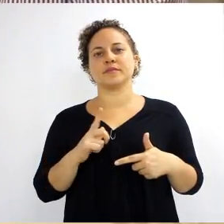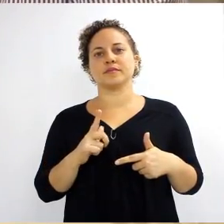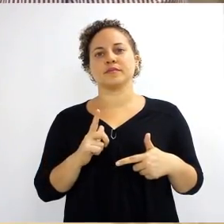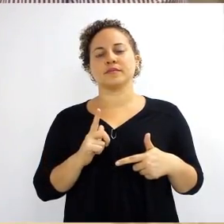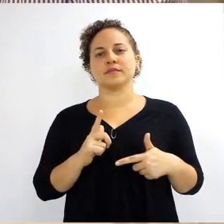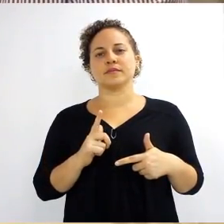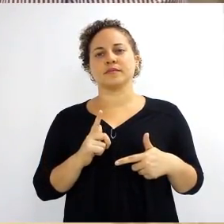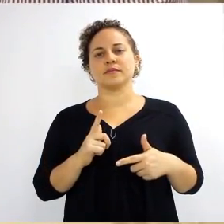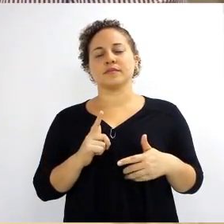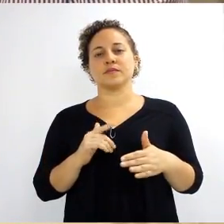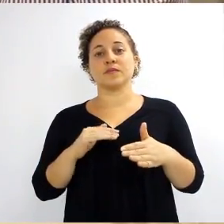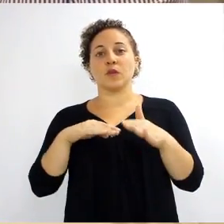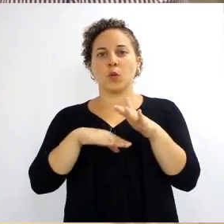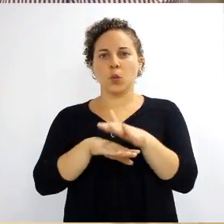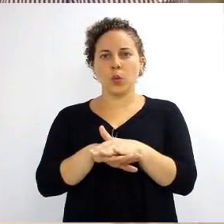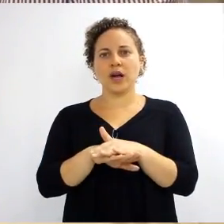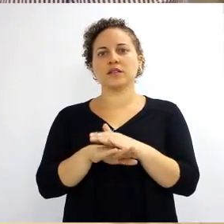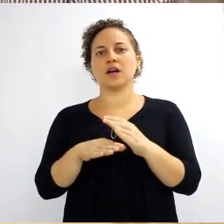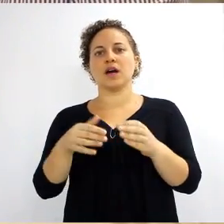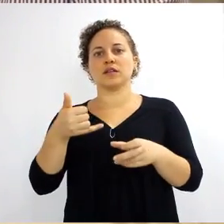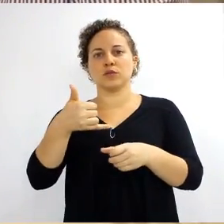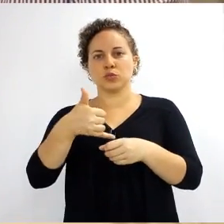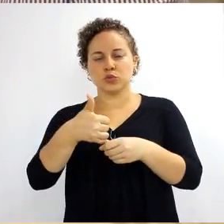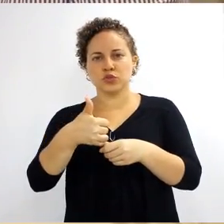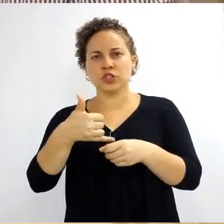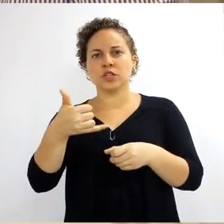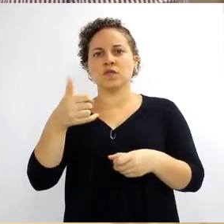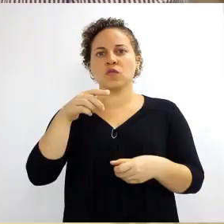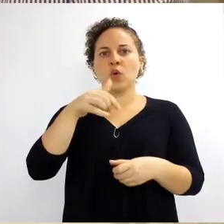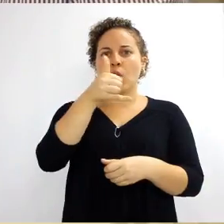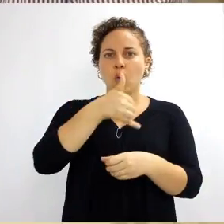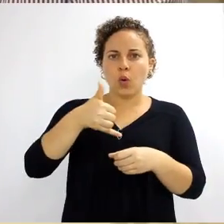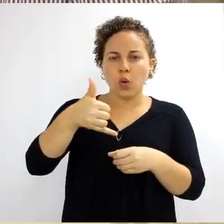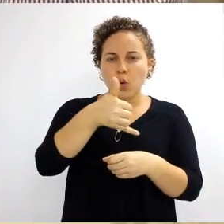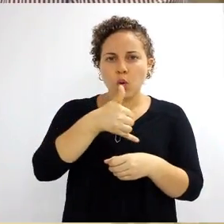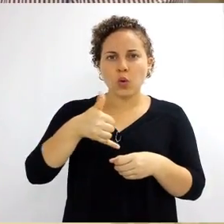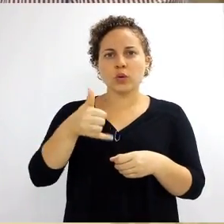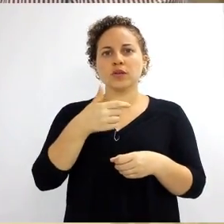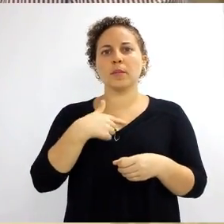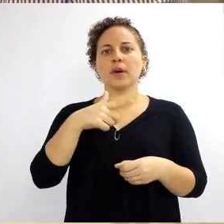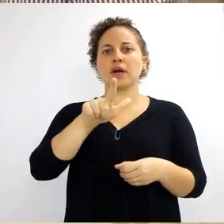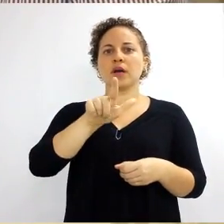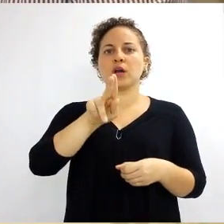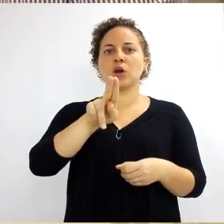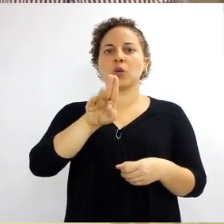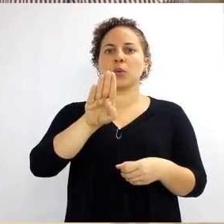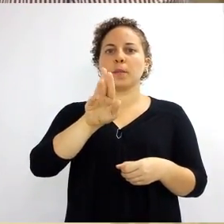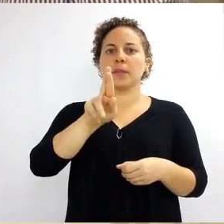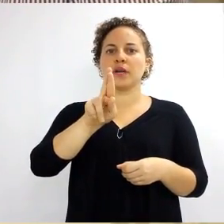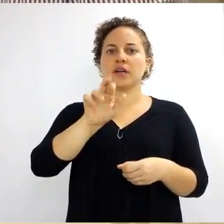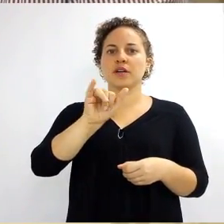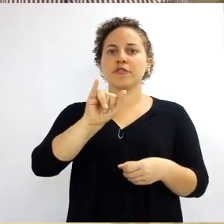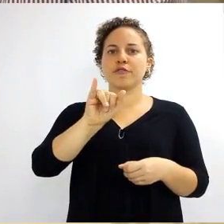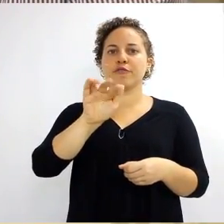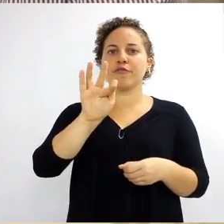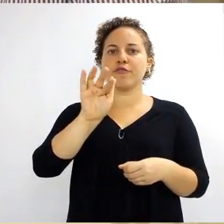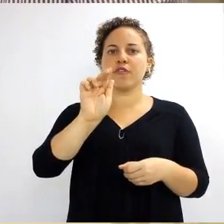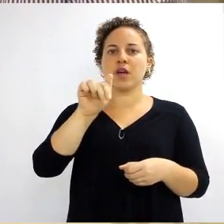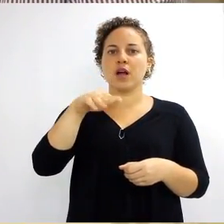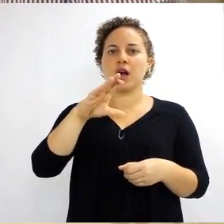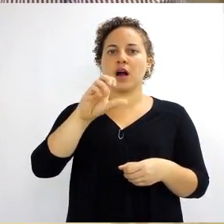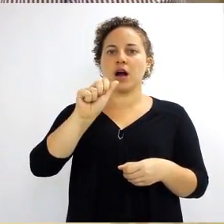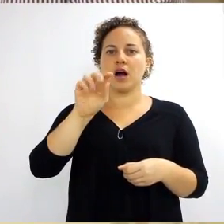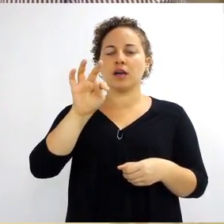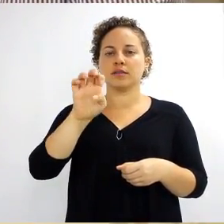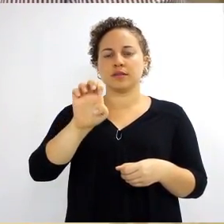guardada, é armazenada combustíveis, óleo, lubrificante, então são produtos perigosos. Nós temos 4